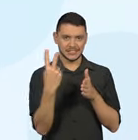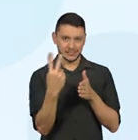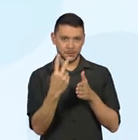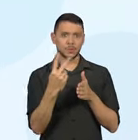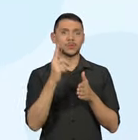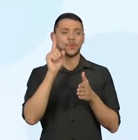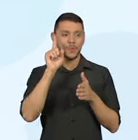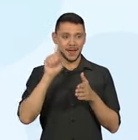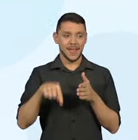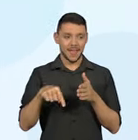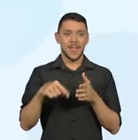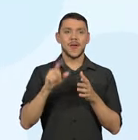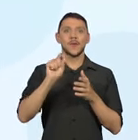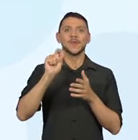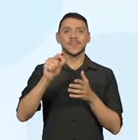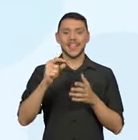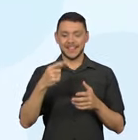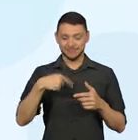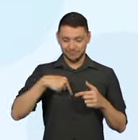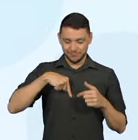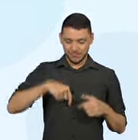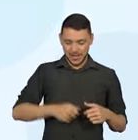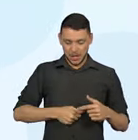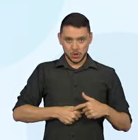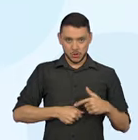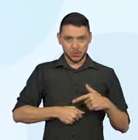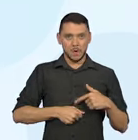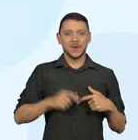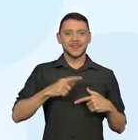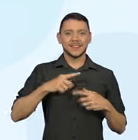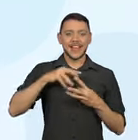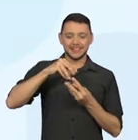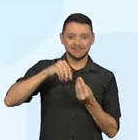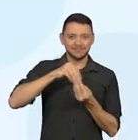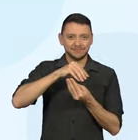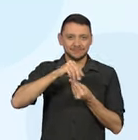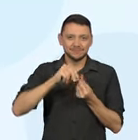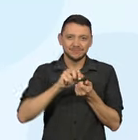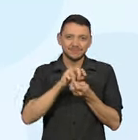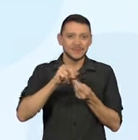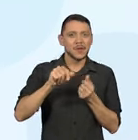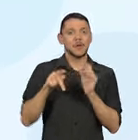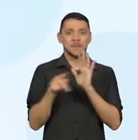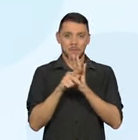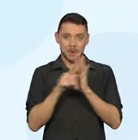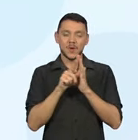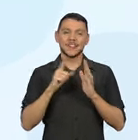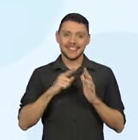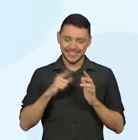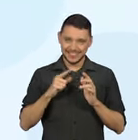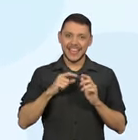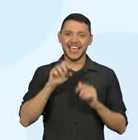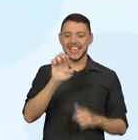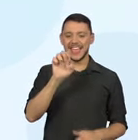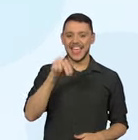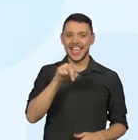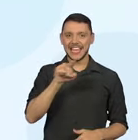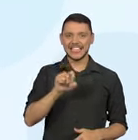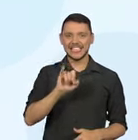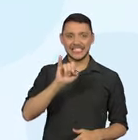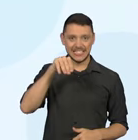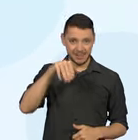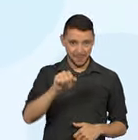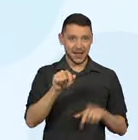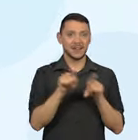dos alimentos no estômago, por ação de enzimas e de suco gástrico, tá? Printa isso aqui, por